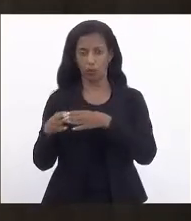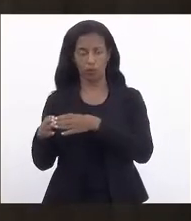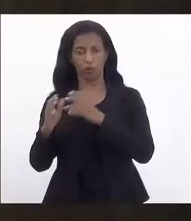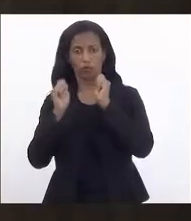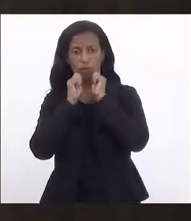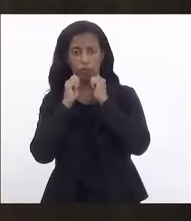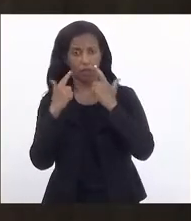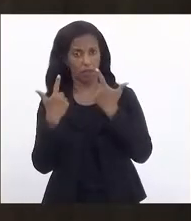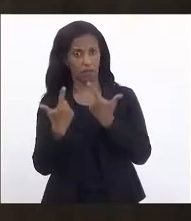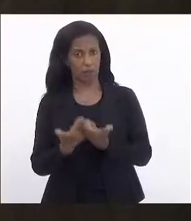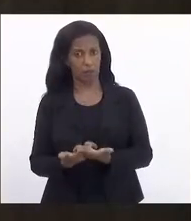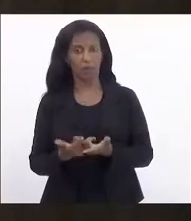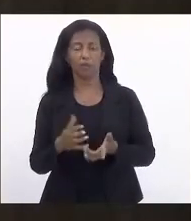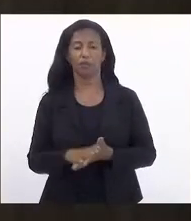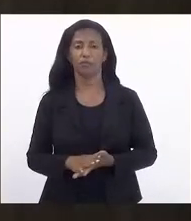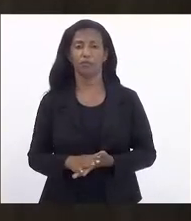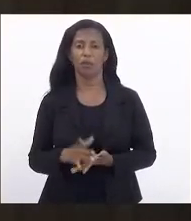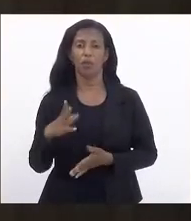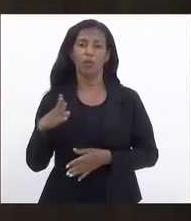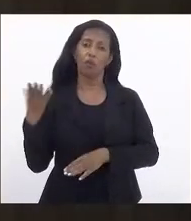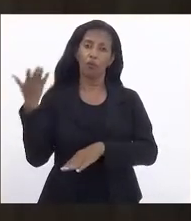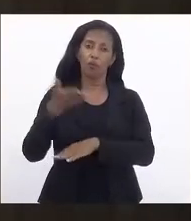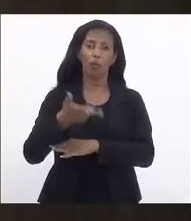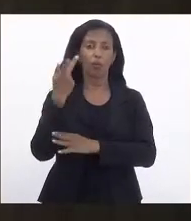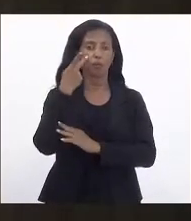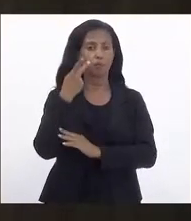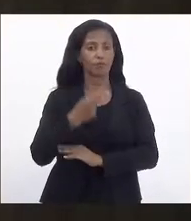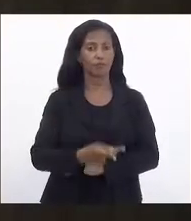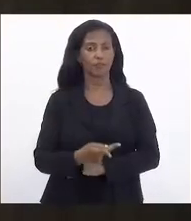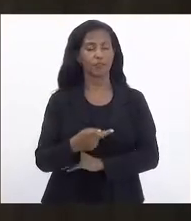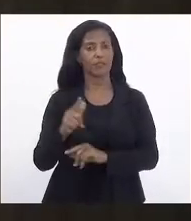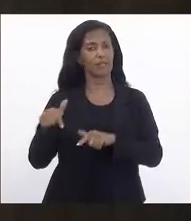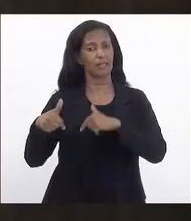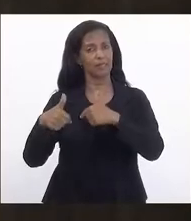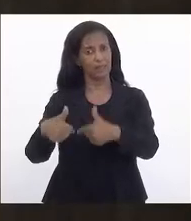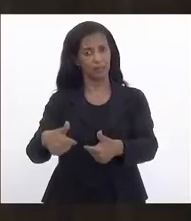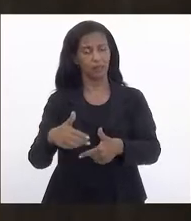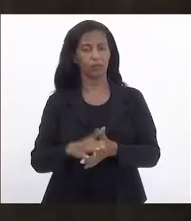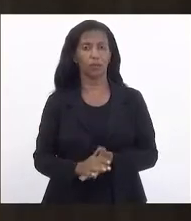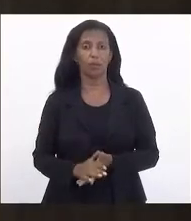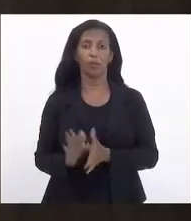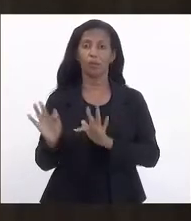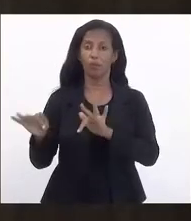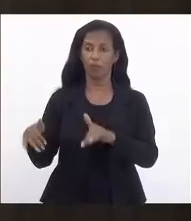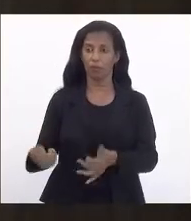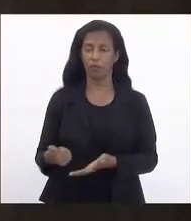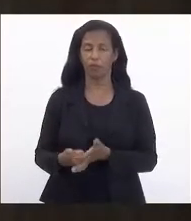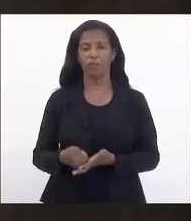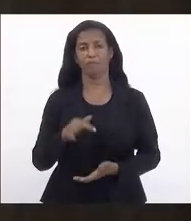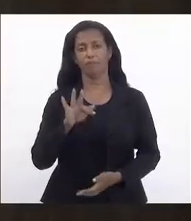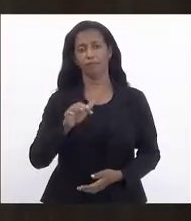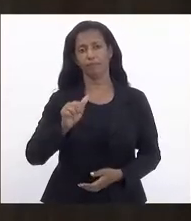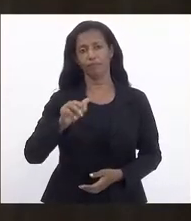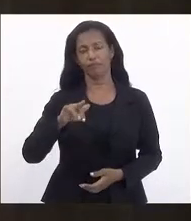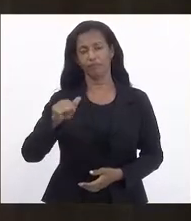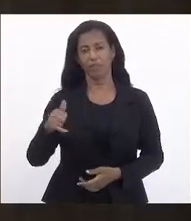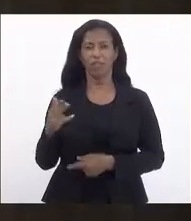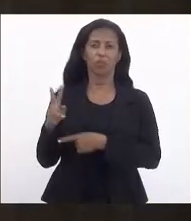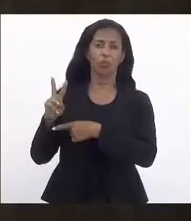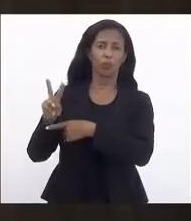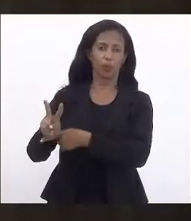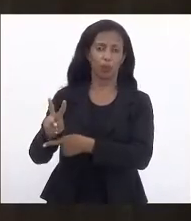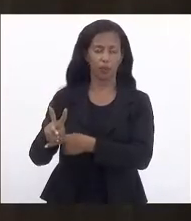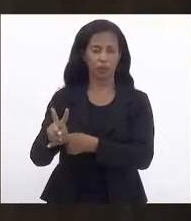Legislativa do Rio de Janeiro estiveram presentes em nossas ações por fim a FAFERG defende